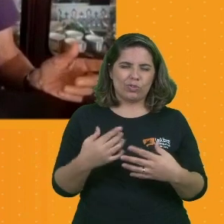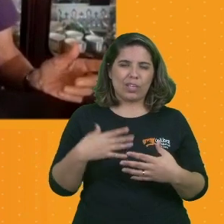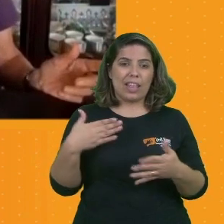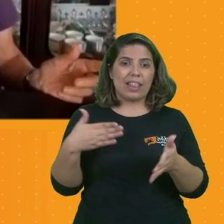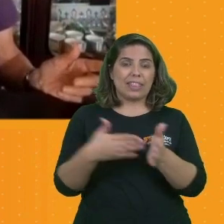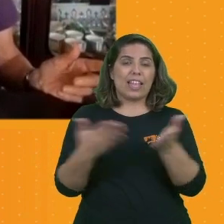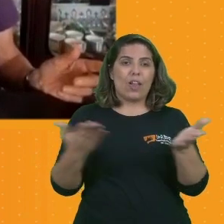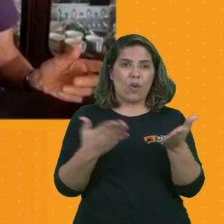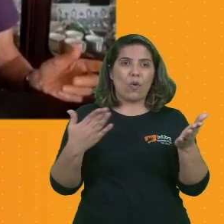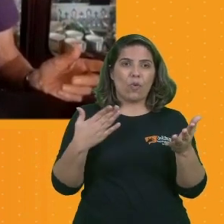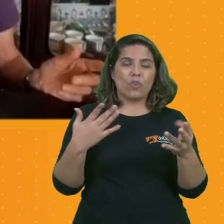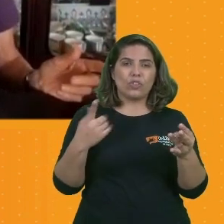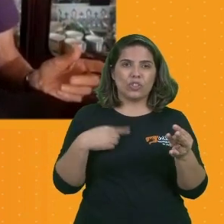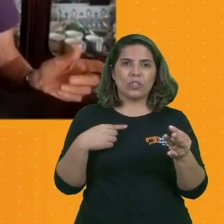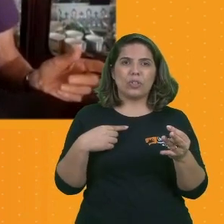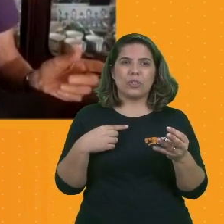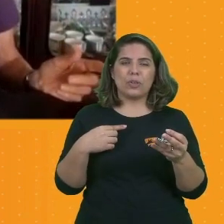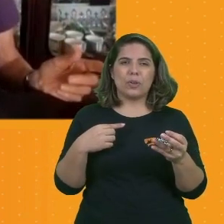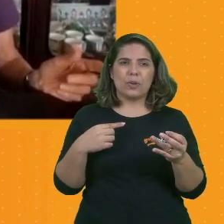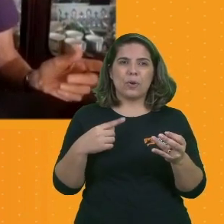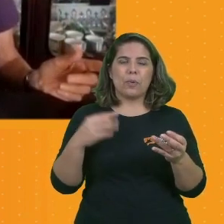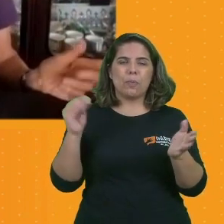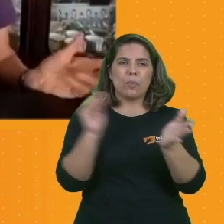hoje obrigado a mesma é